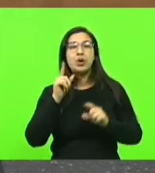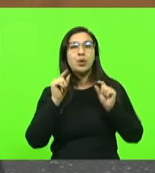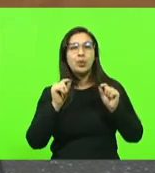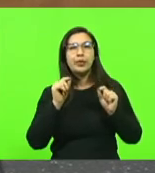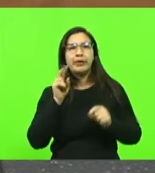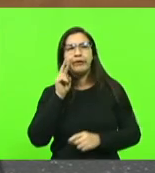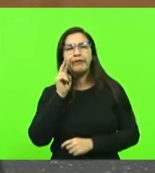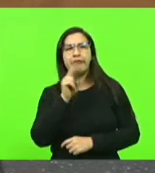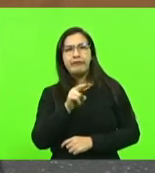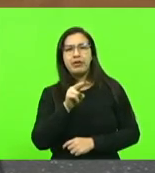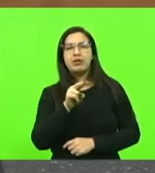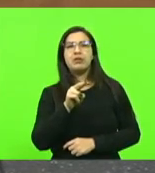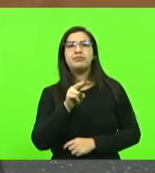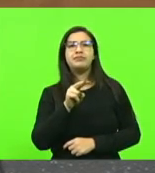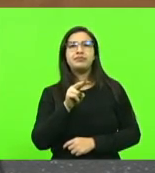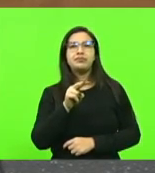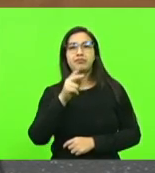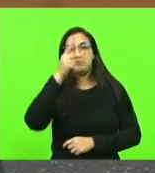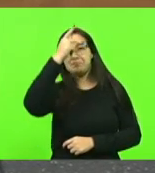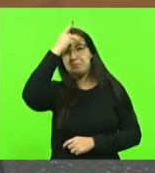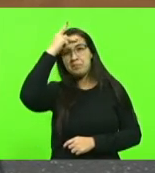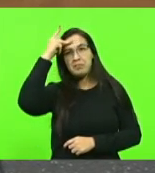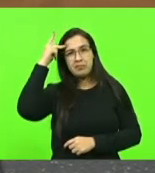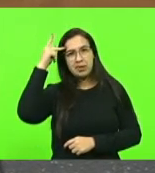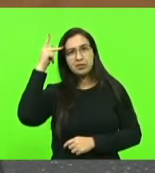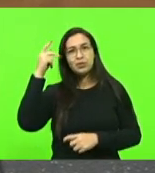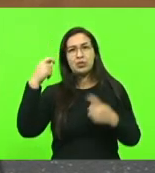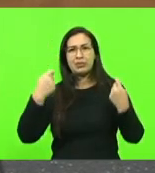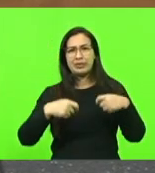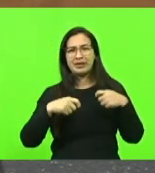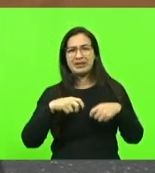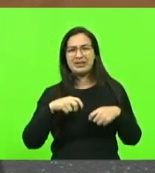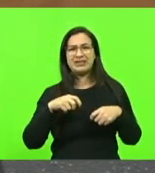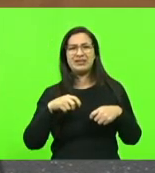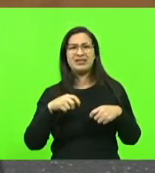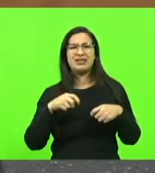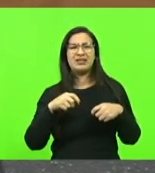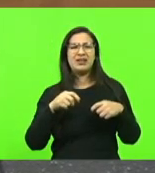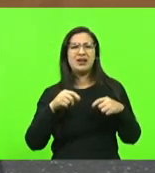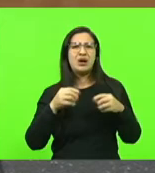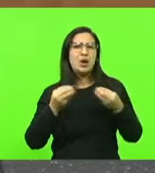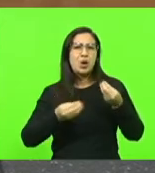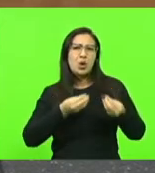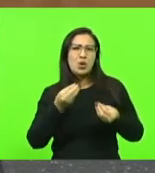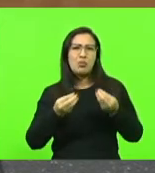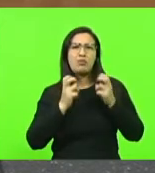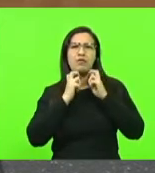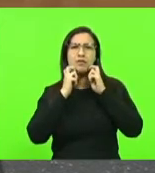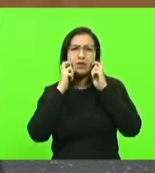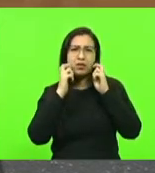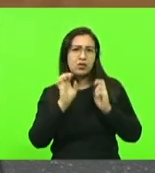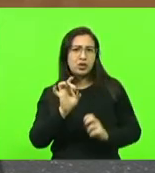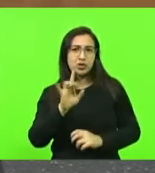Que alguém tome vergonha. Eu não falo do governo agora.